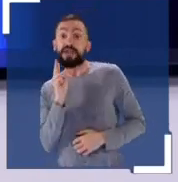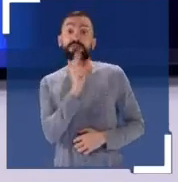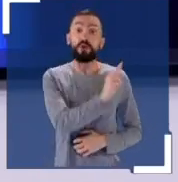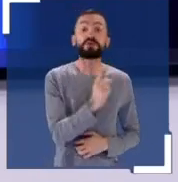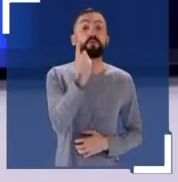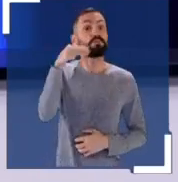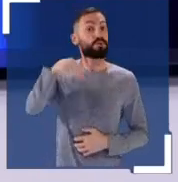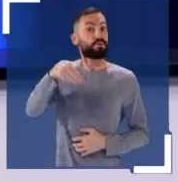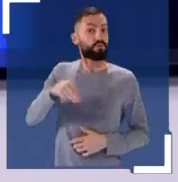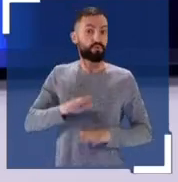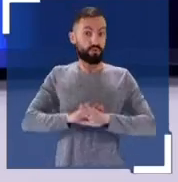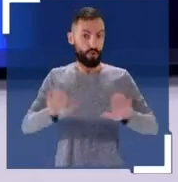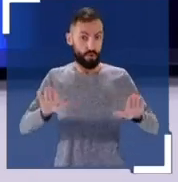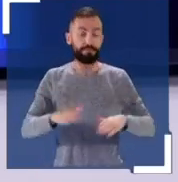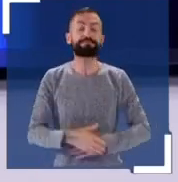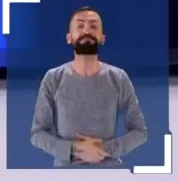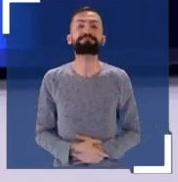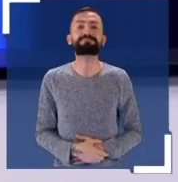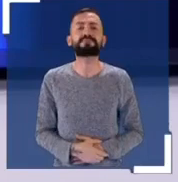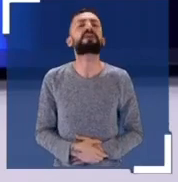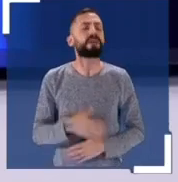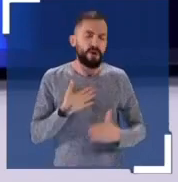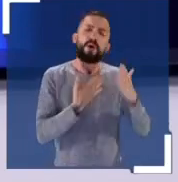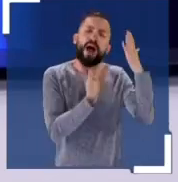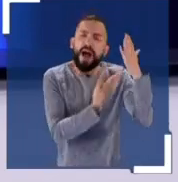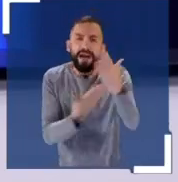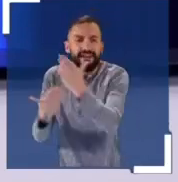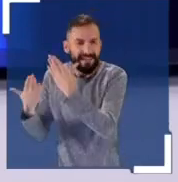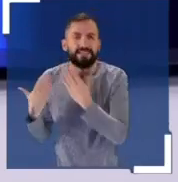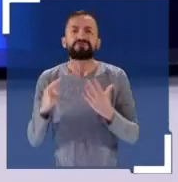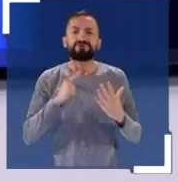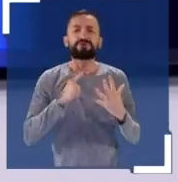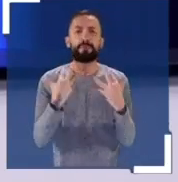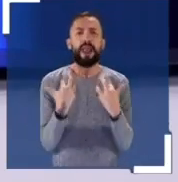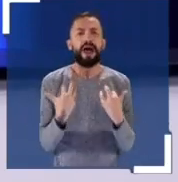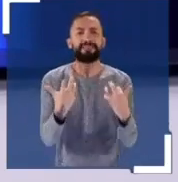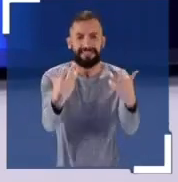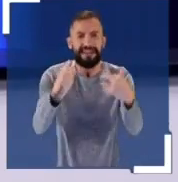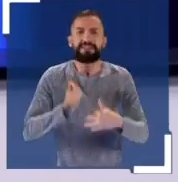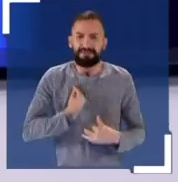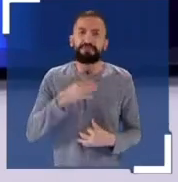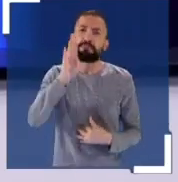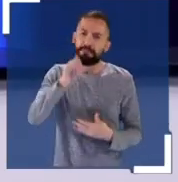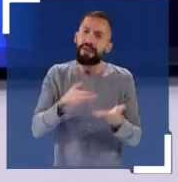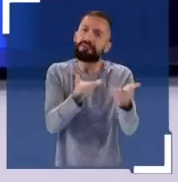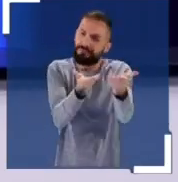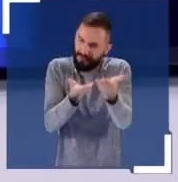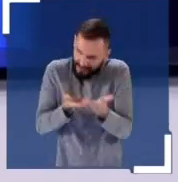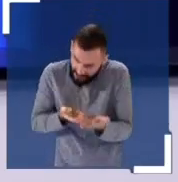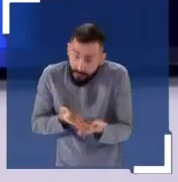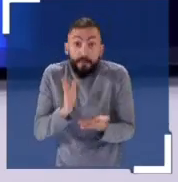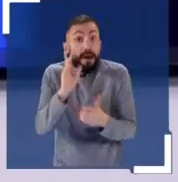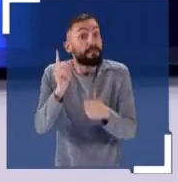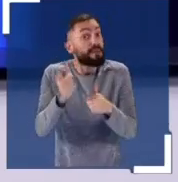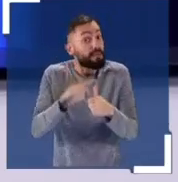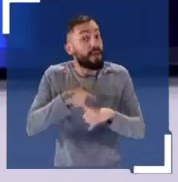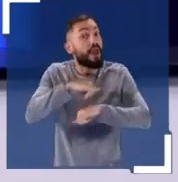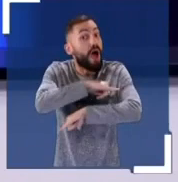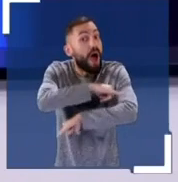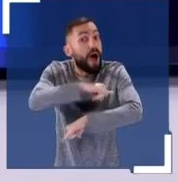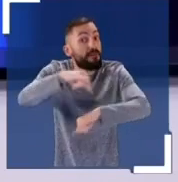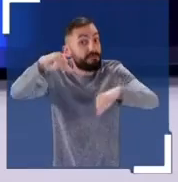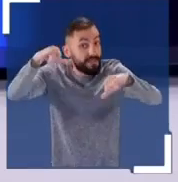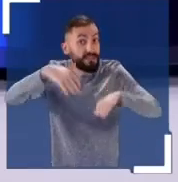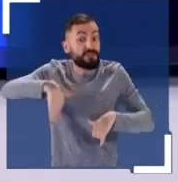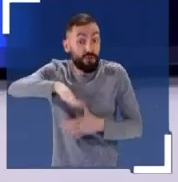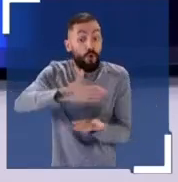1 minuto. Eu queria agradecer a presença da plateia aqui, todos são muito bem-vindos, mas eu devo também dar um aviso aqui antes do